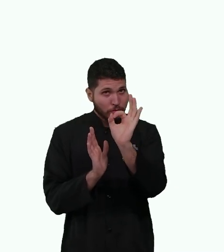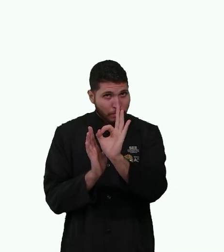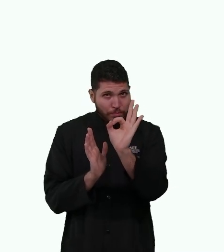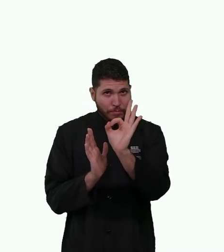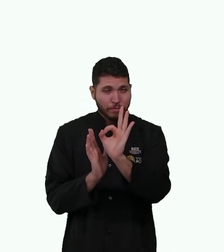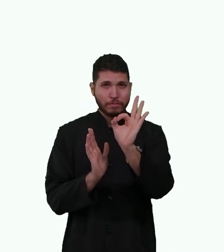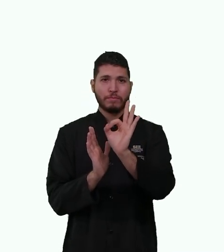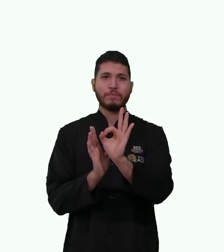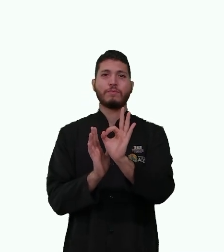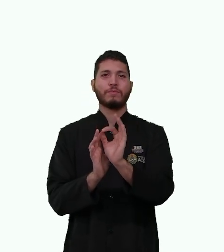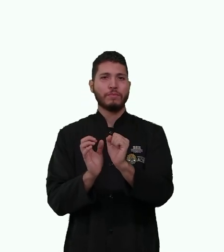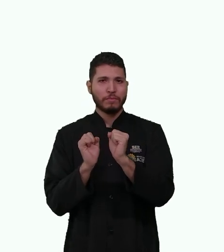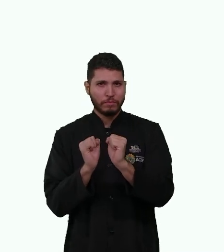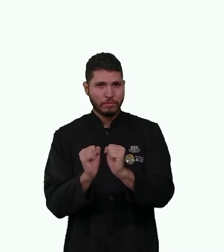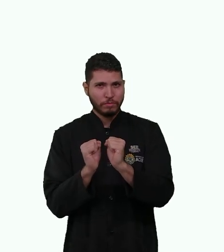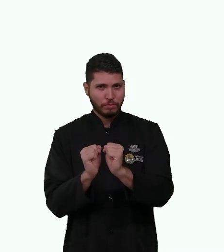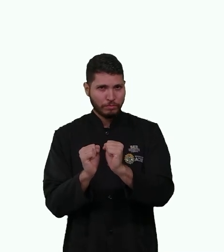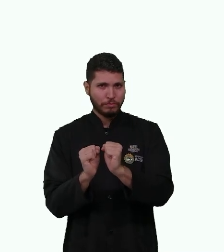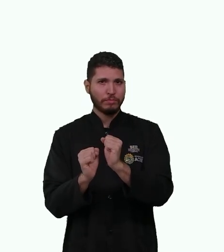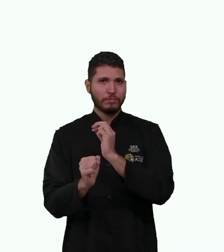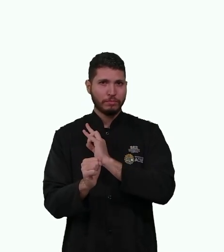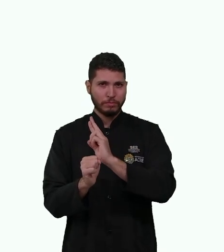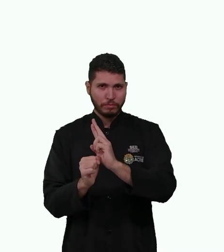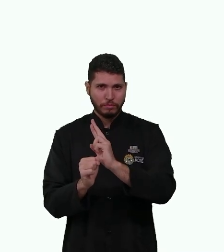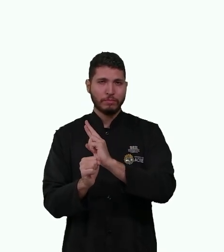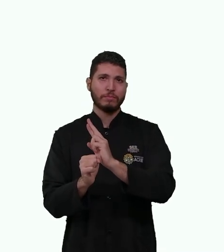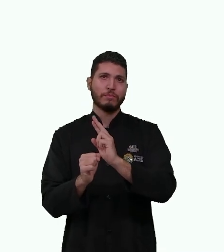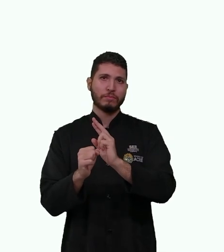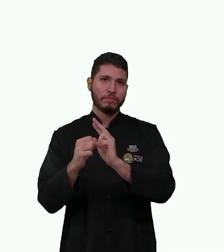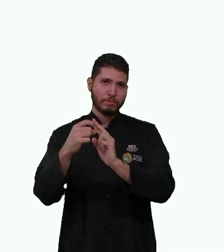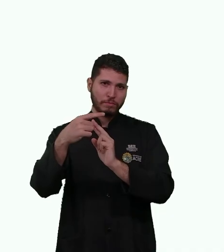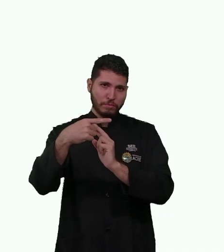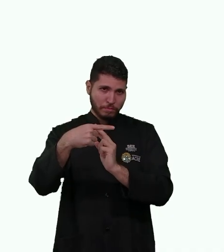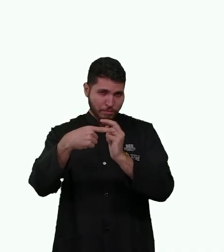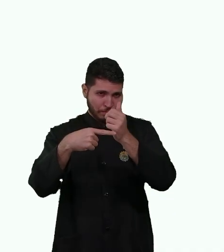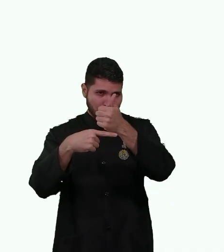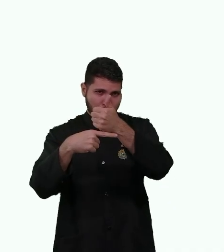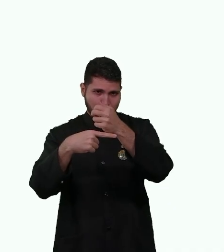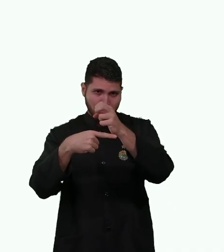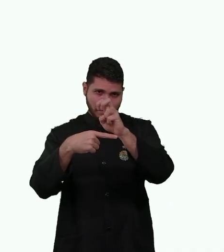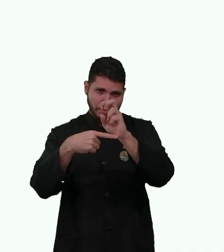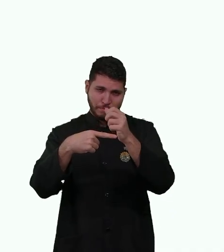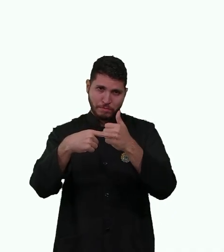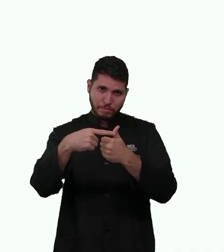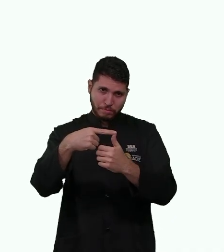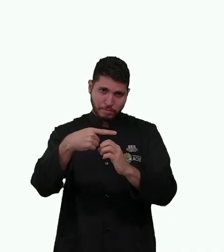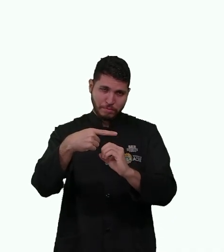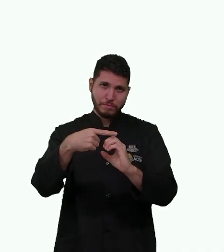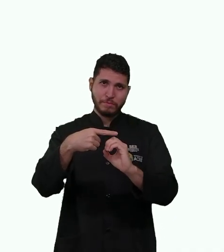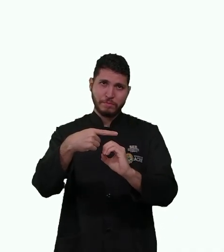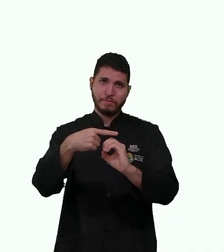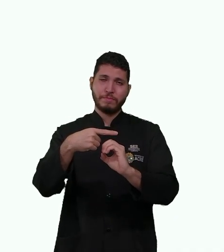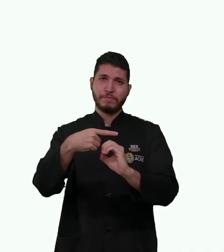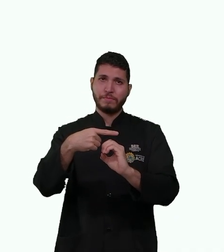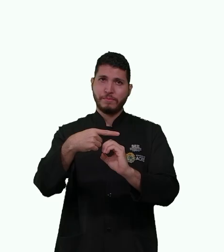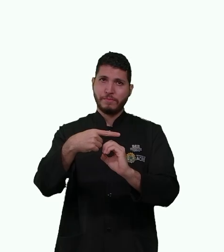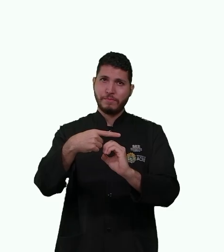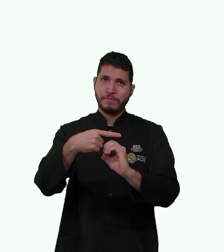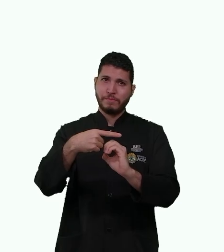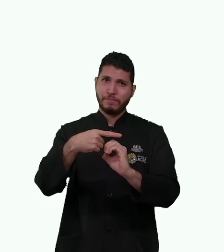porcentagem. Ela pode ser representada na forma fracionária, que é essa divisão por 100, tendo em vista que